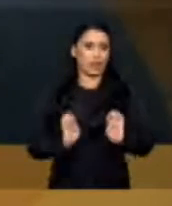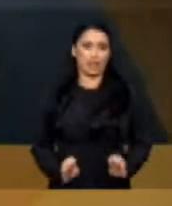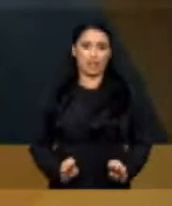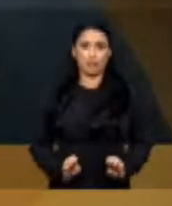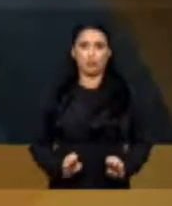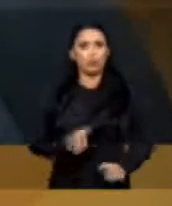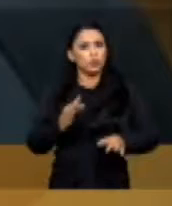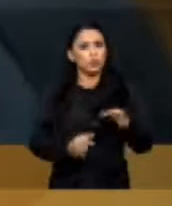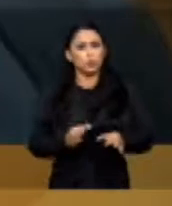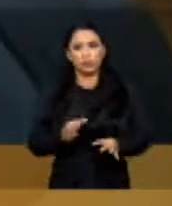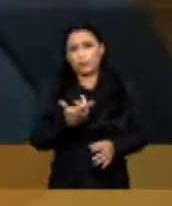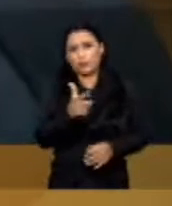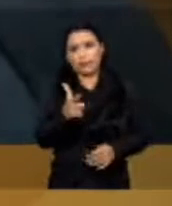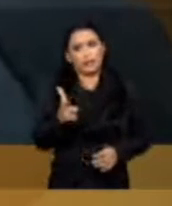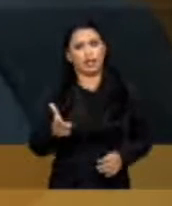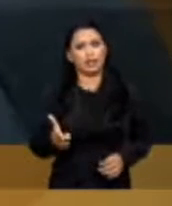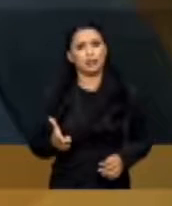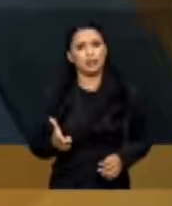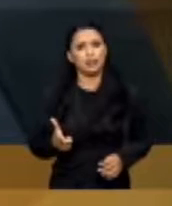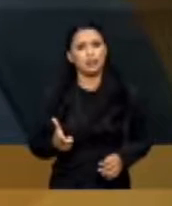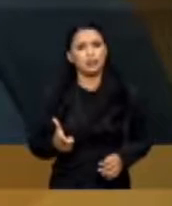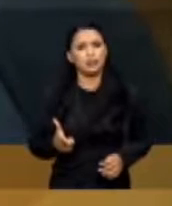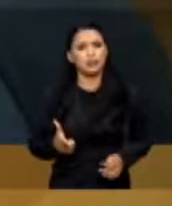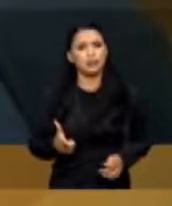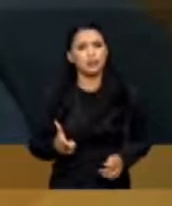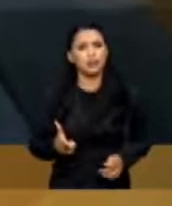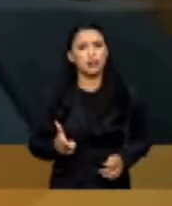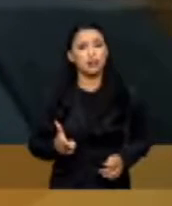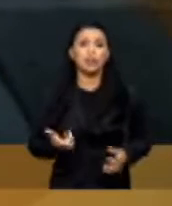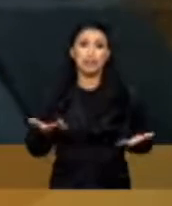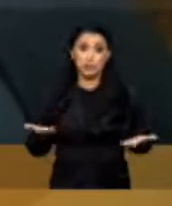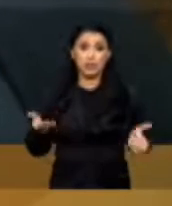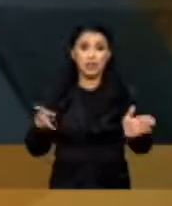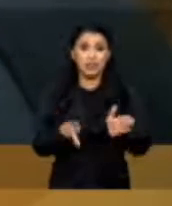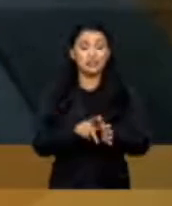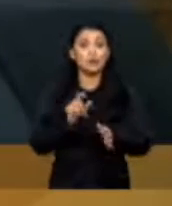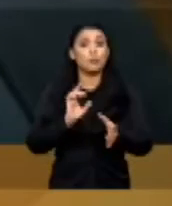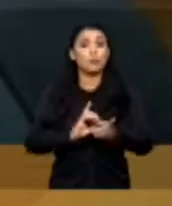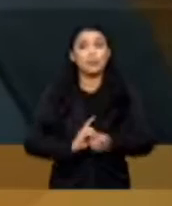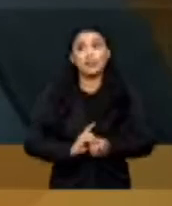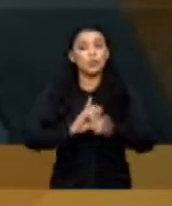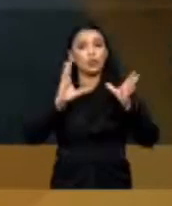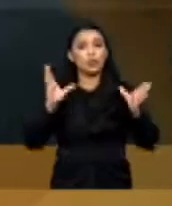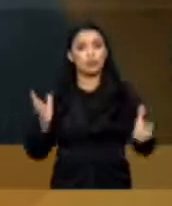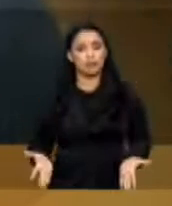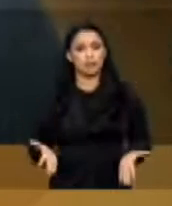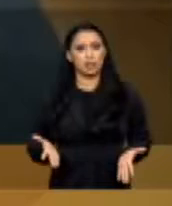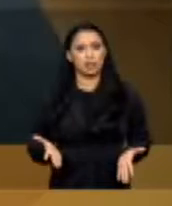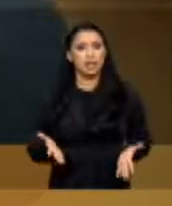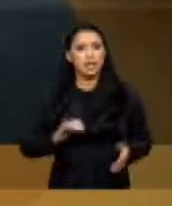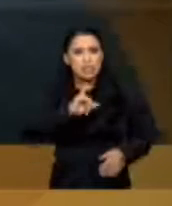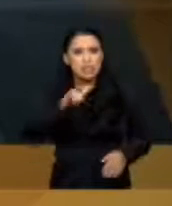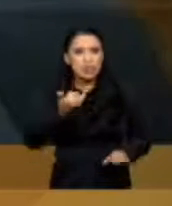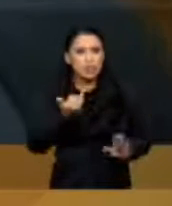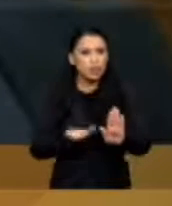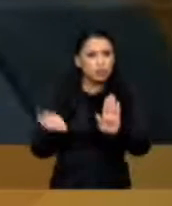e jurídico das pessoas no seio de uma democracia e traz da caverna da